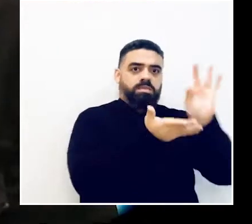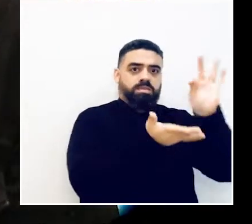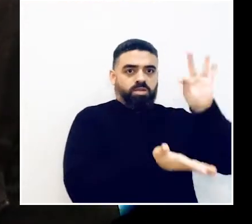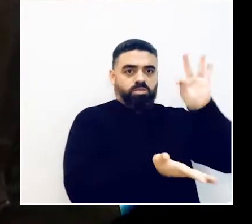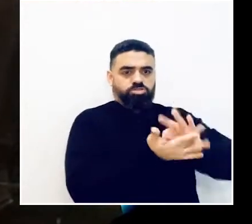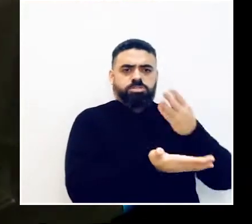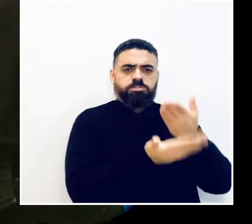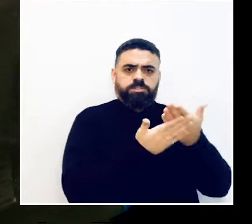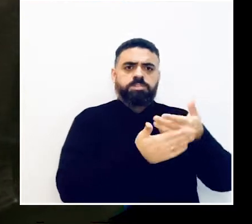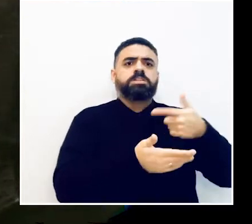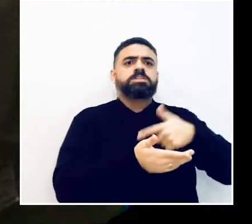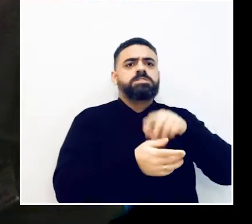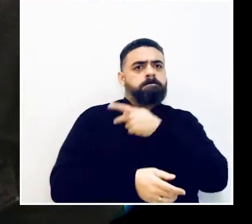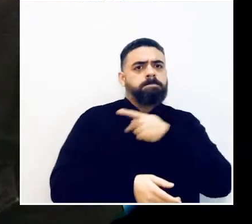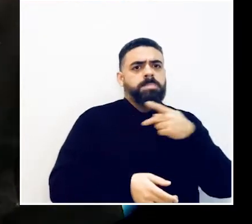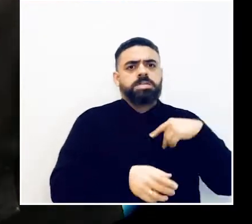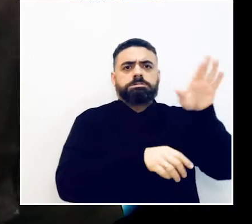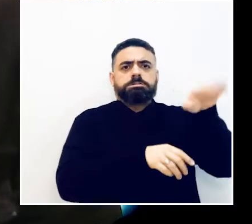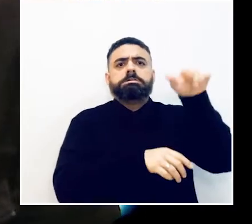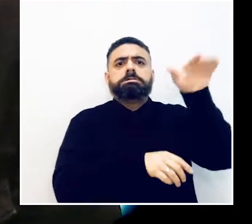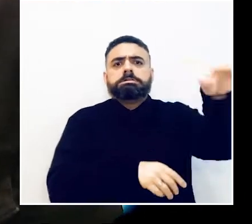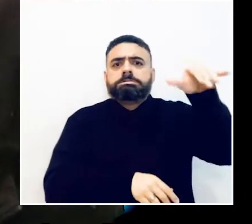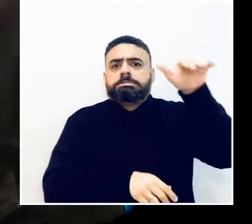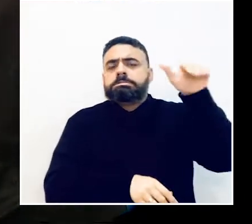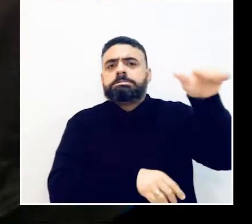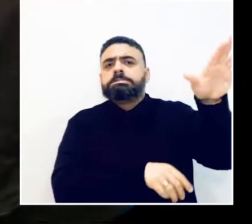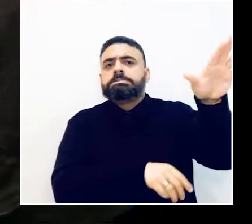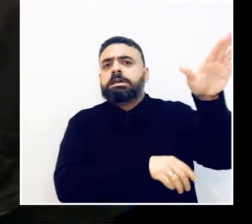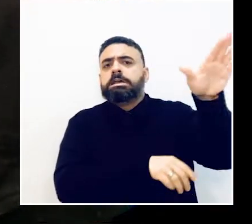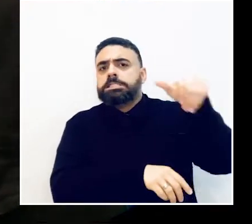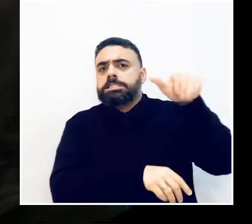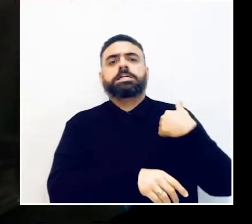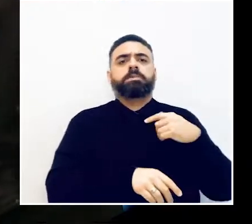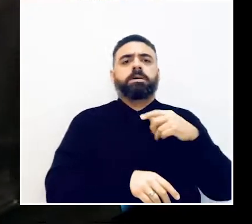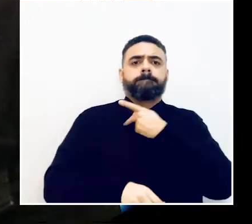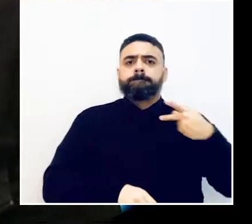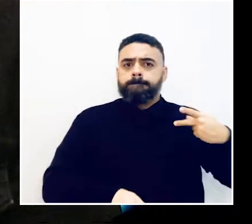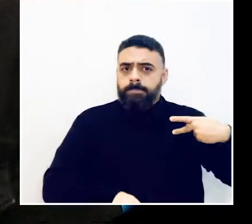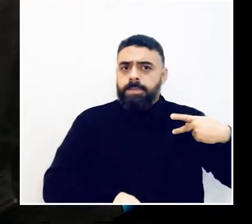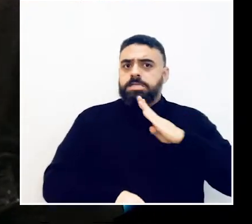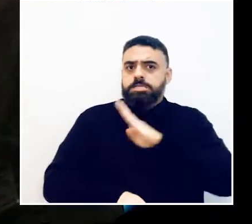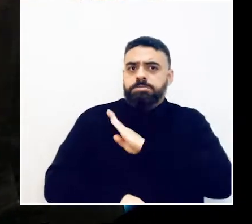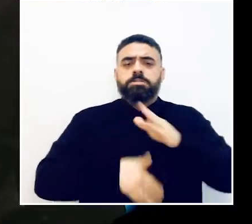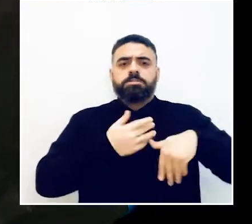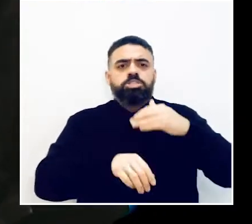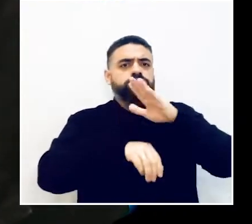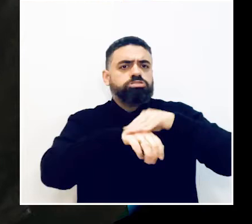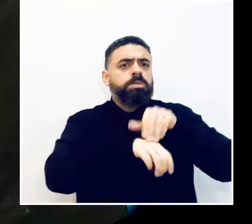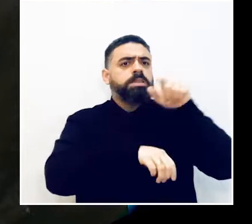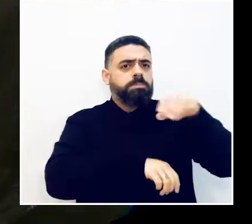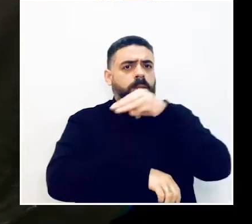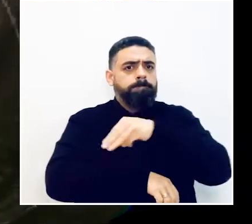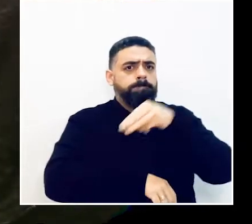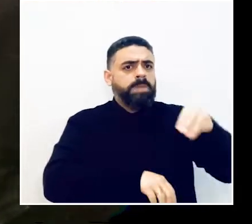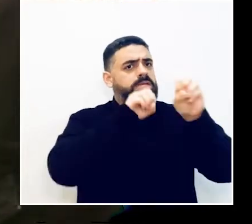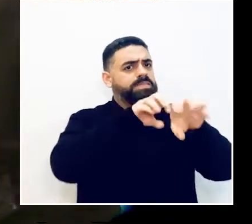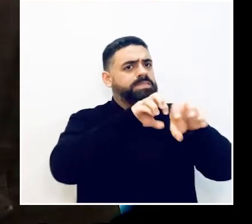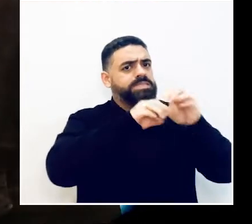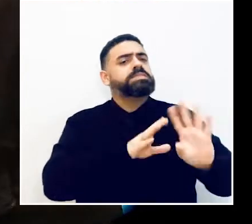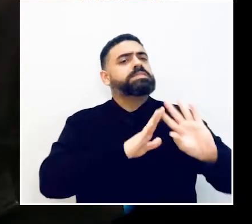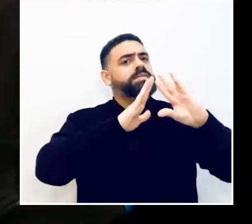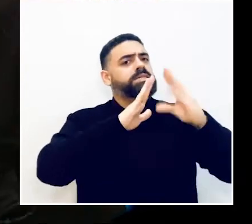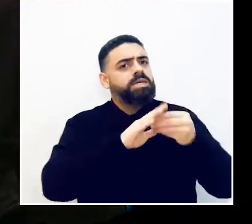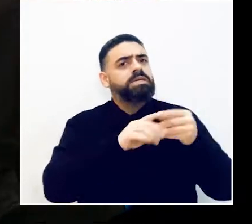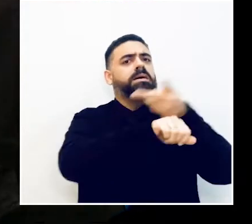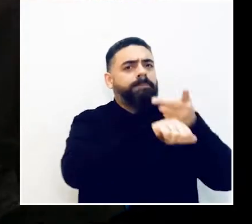atrás da teologia. Estude teologia. Vá atrás dos seus pastores, dos presbíteros da igreja, dos mestres que